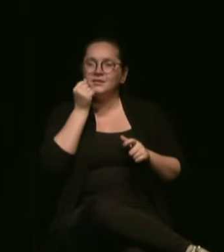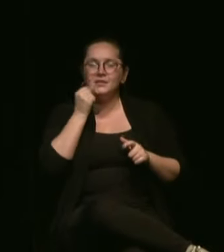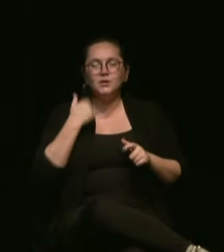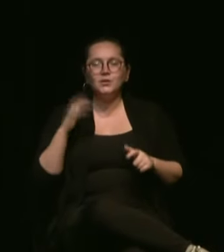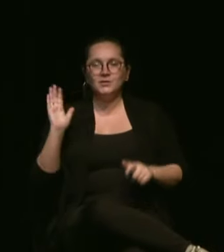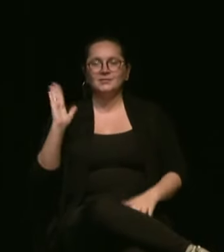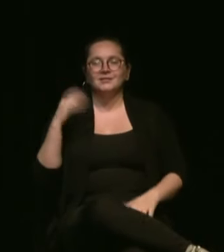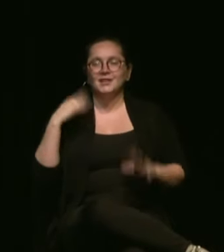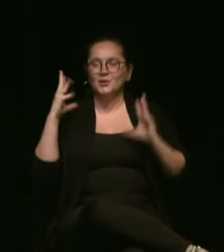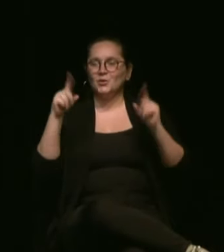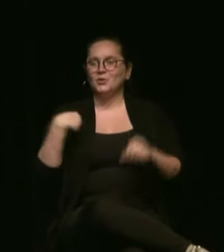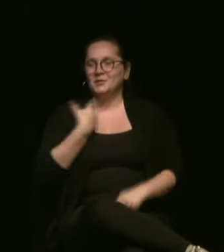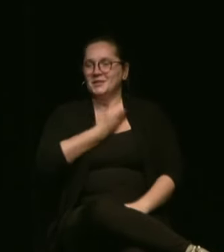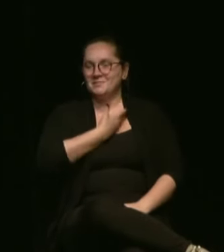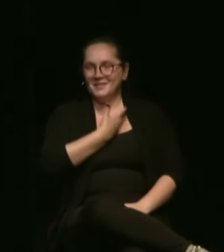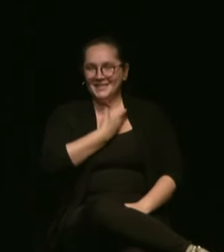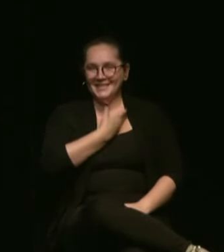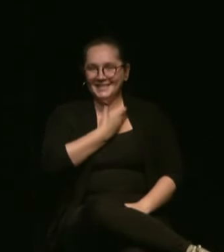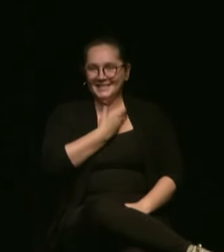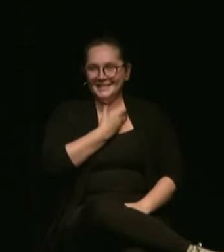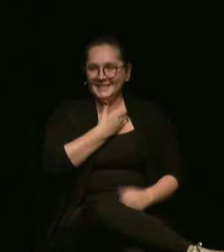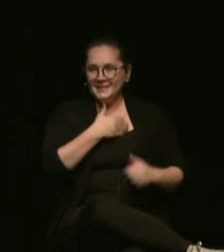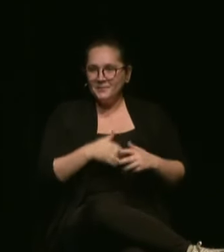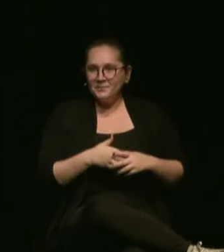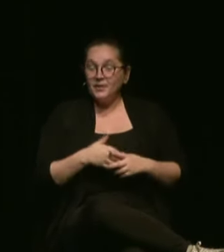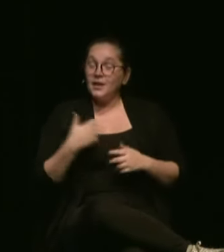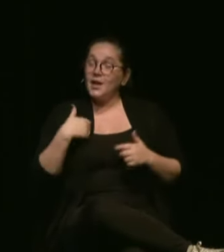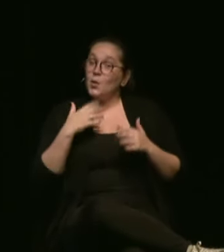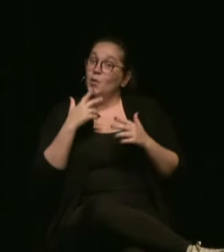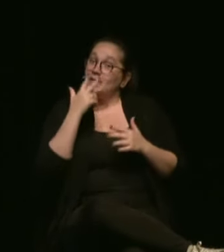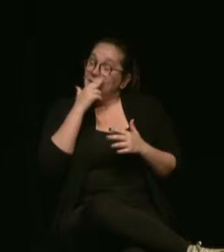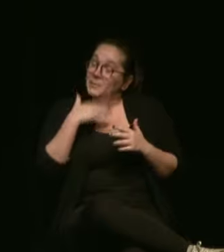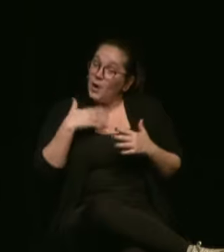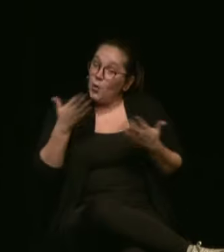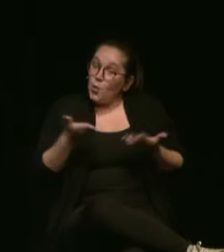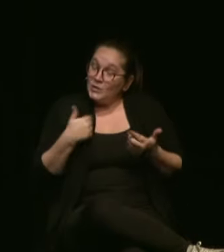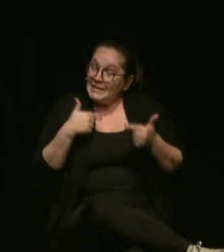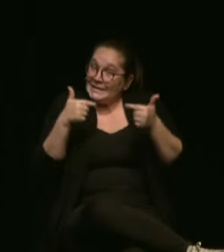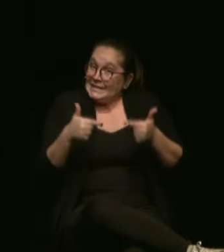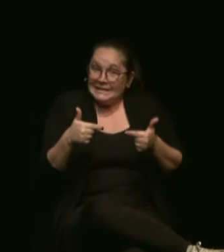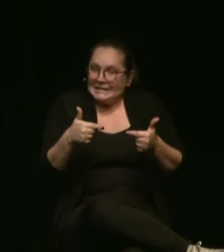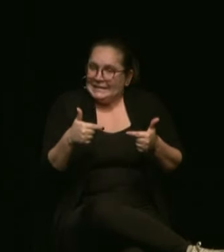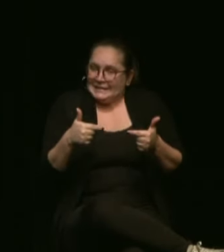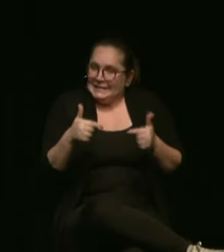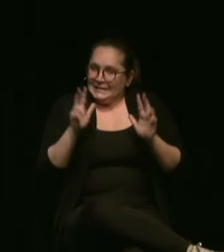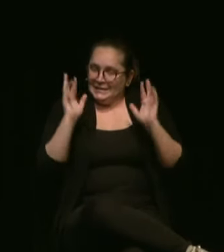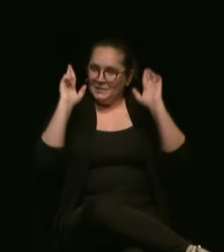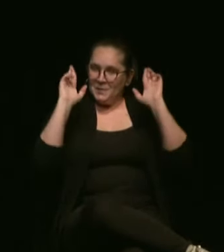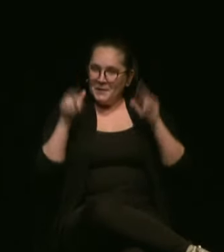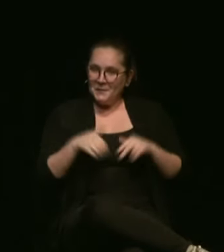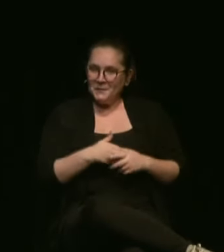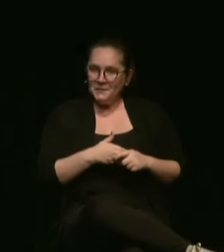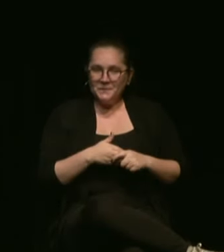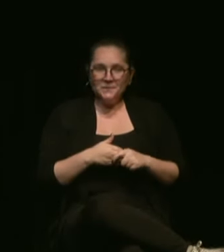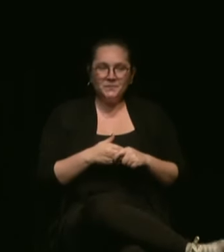tchau para todos eles. Espero que não seja chato o que eu vou dizer aqui. Vamos lá.